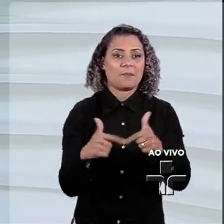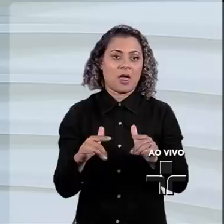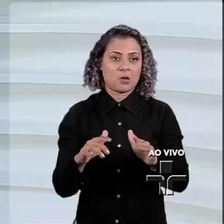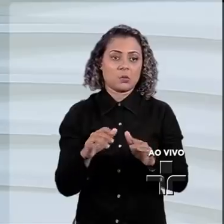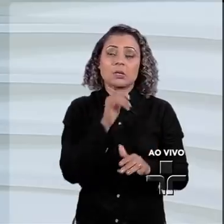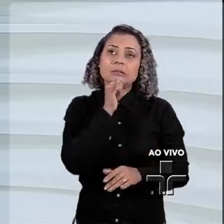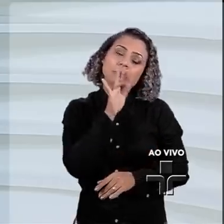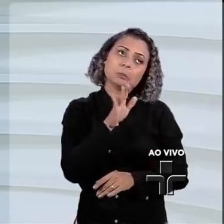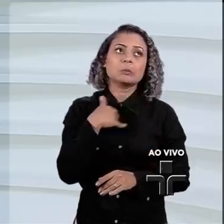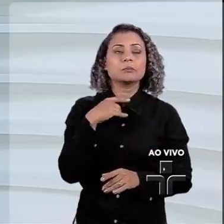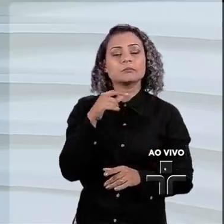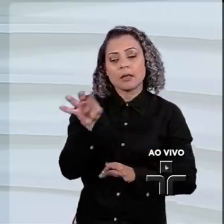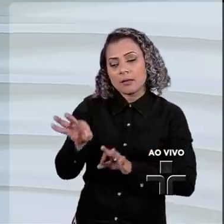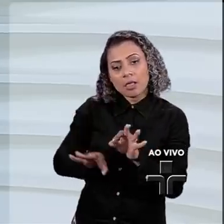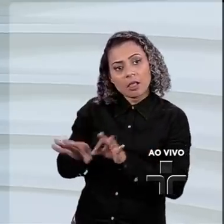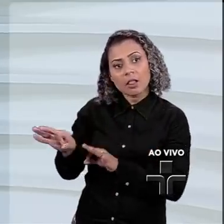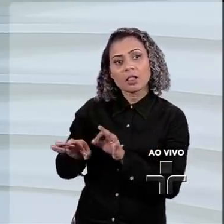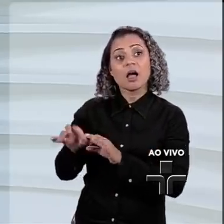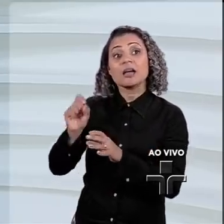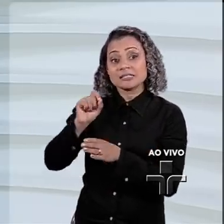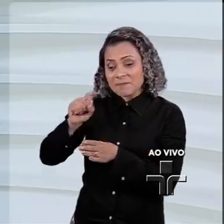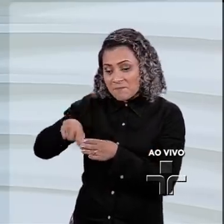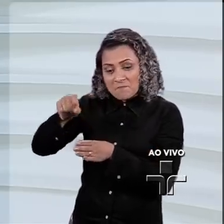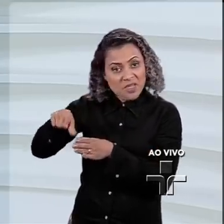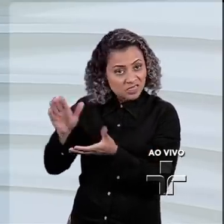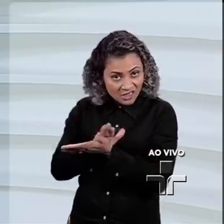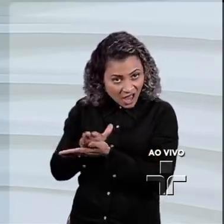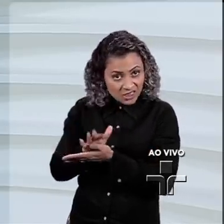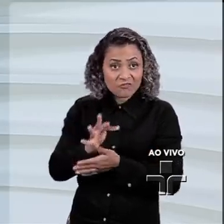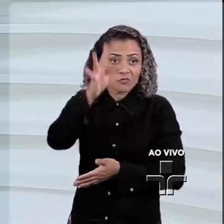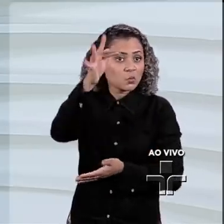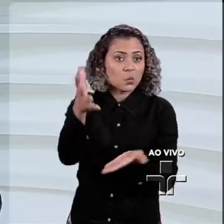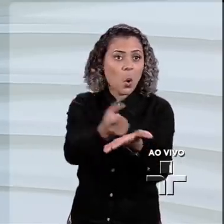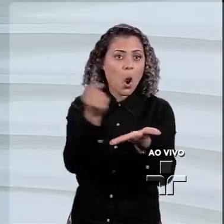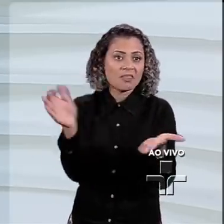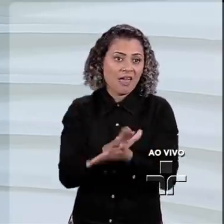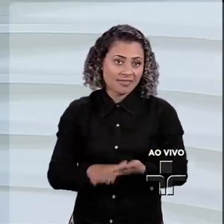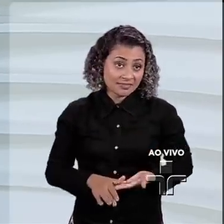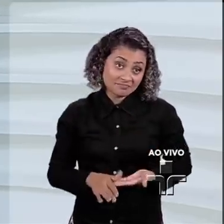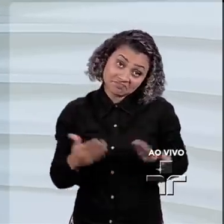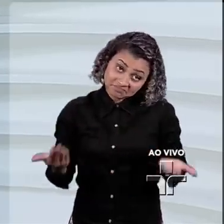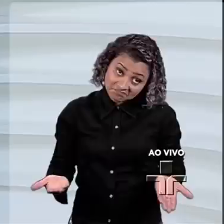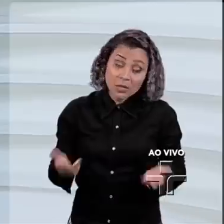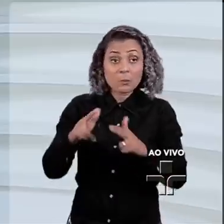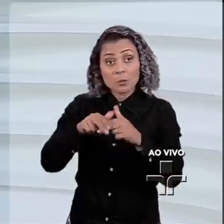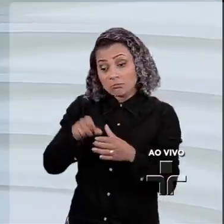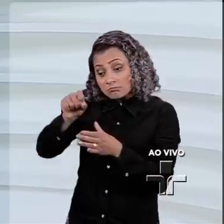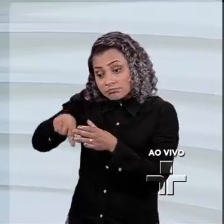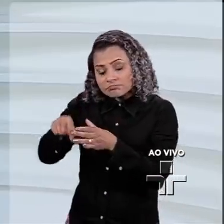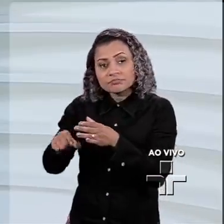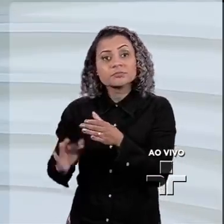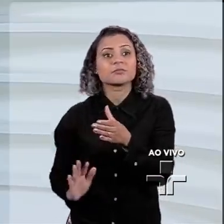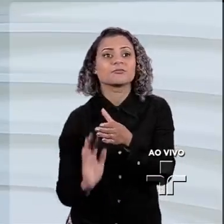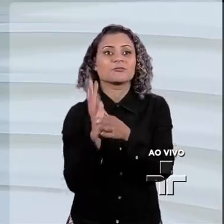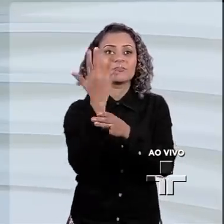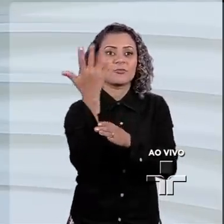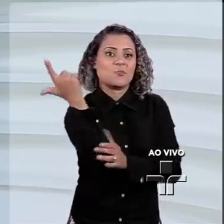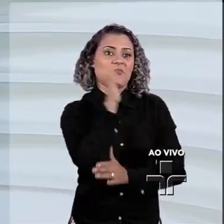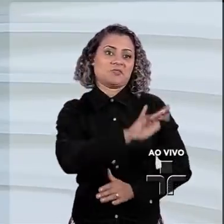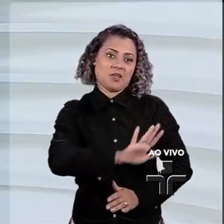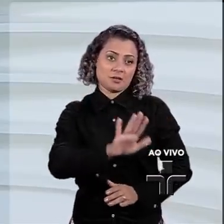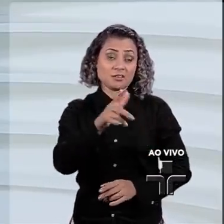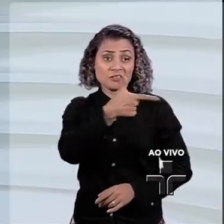na frente sem plantar e regar. Não tem como. 2019, se eu não me preocupar com as ações de 2019, eu não vou ser